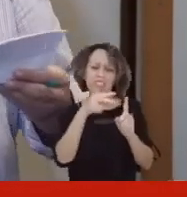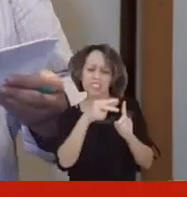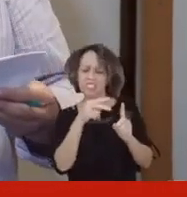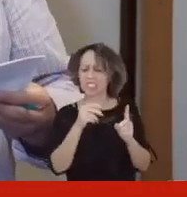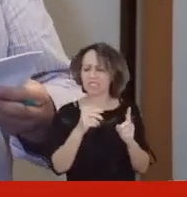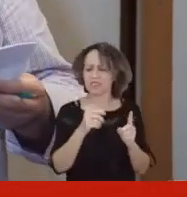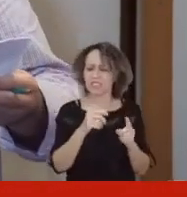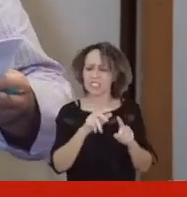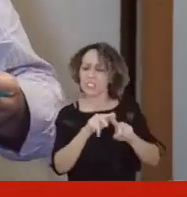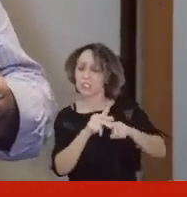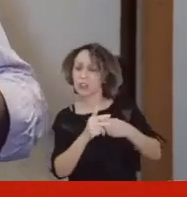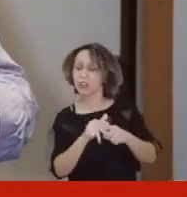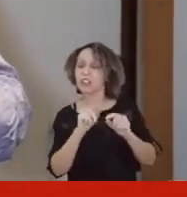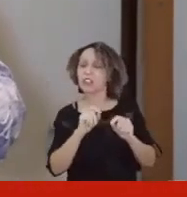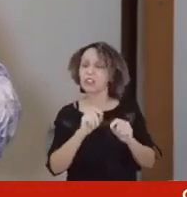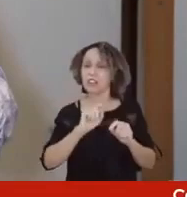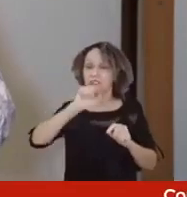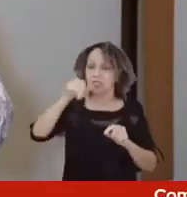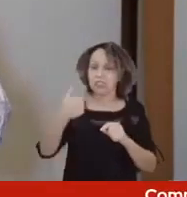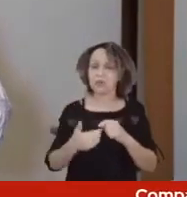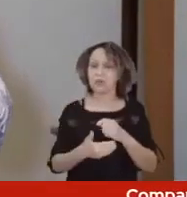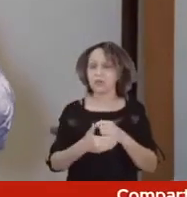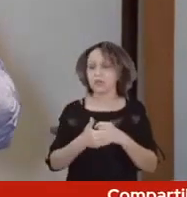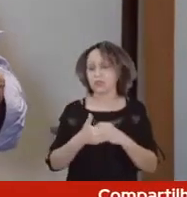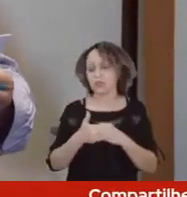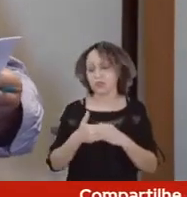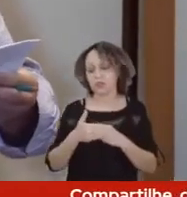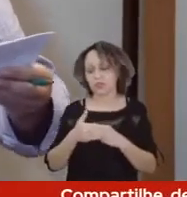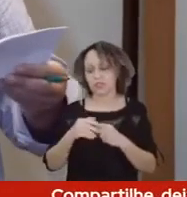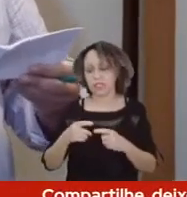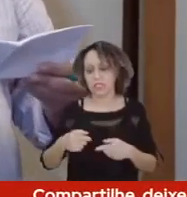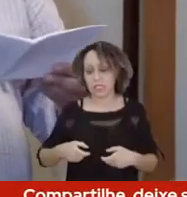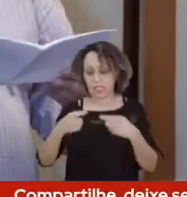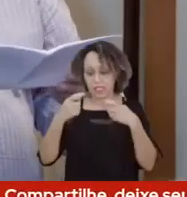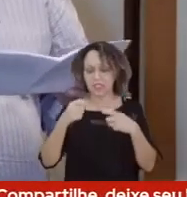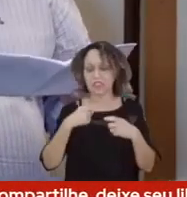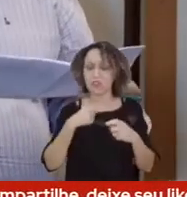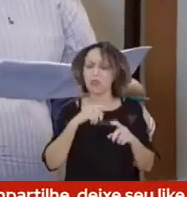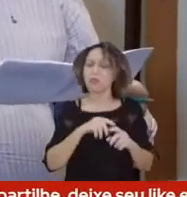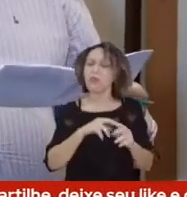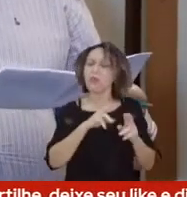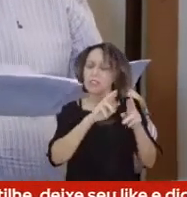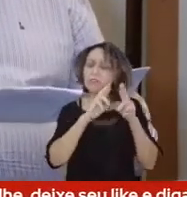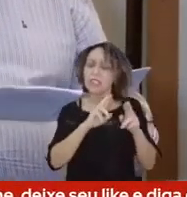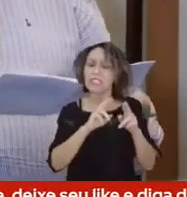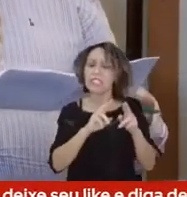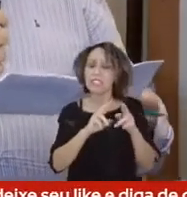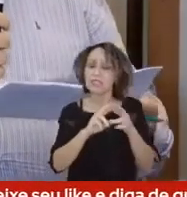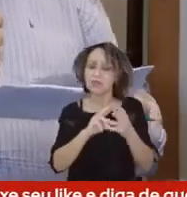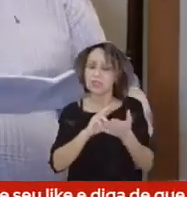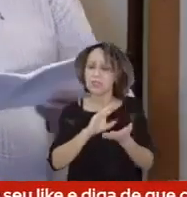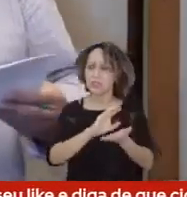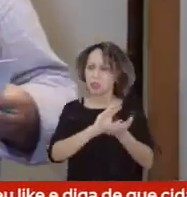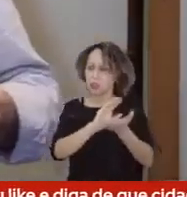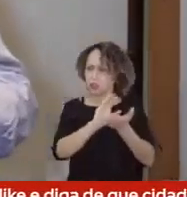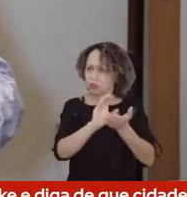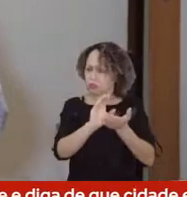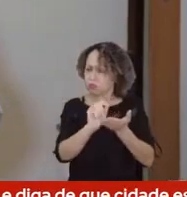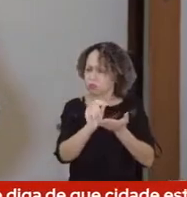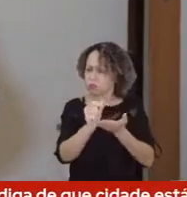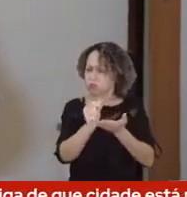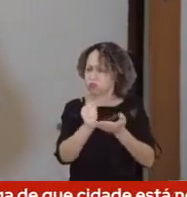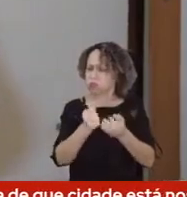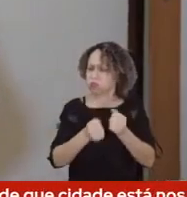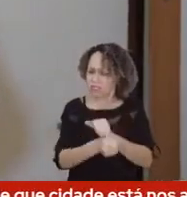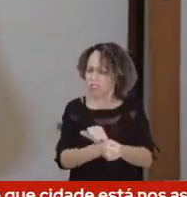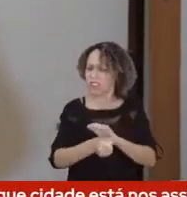uma expectativa de geração de caixa em torno de 950, 900 bilhões de